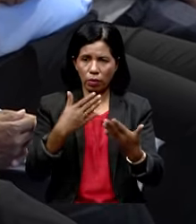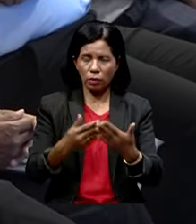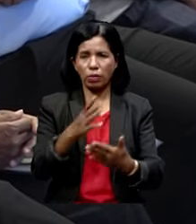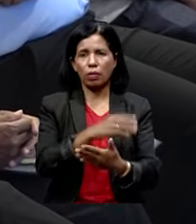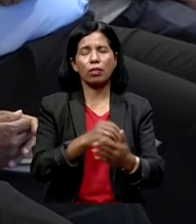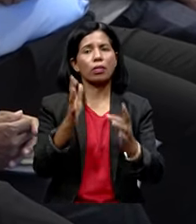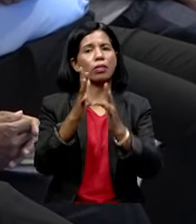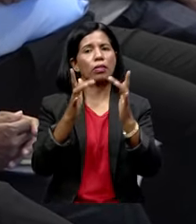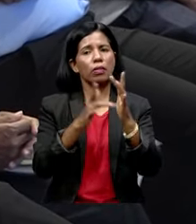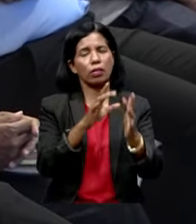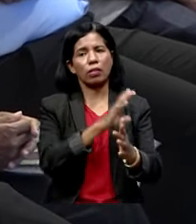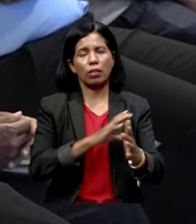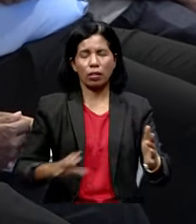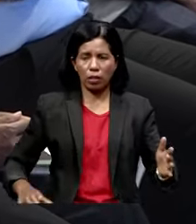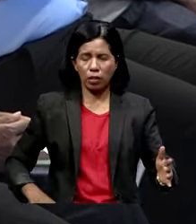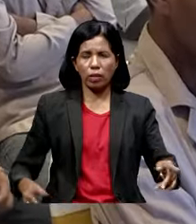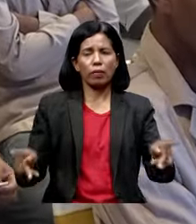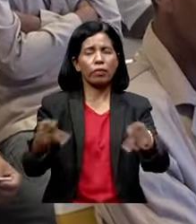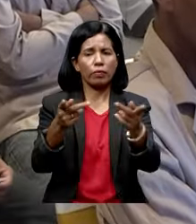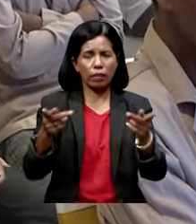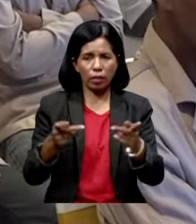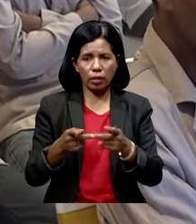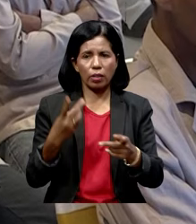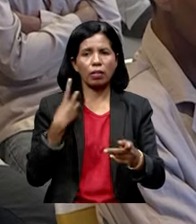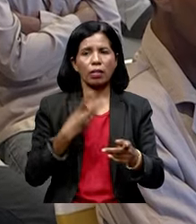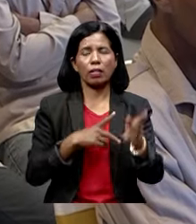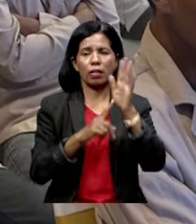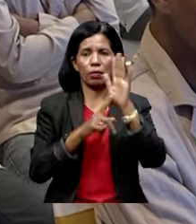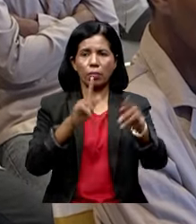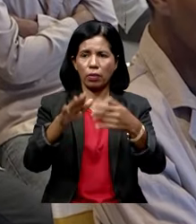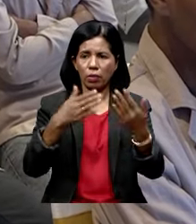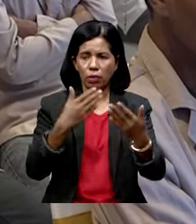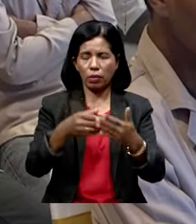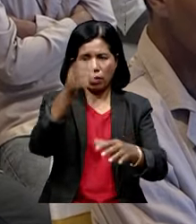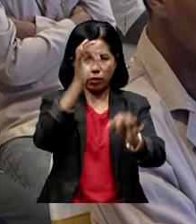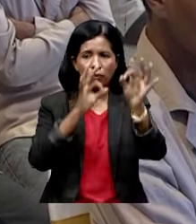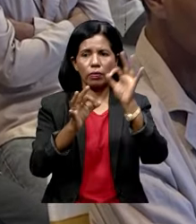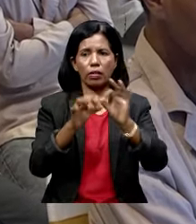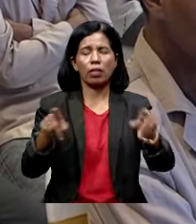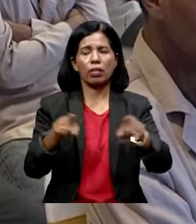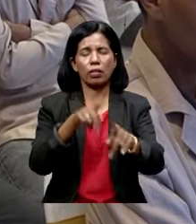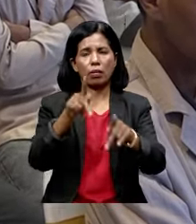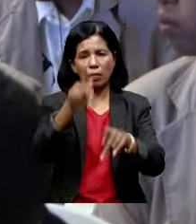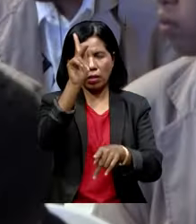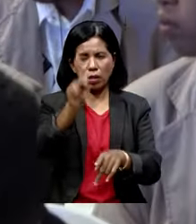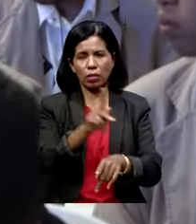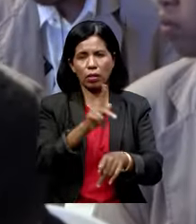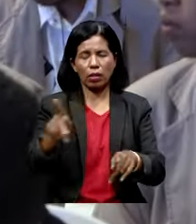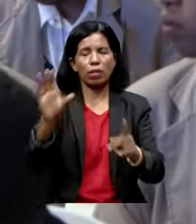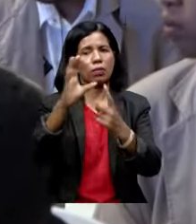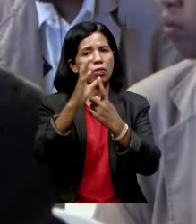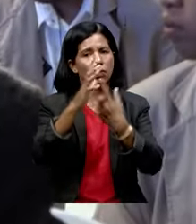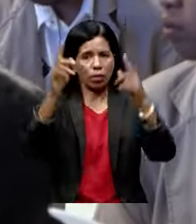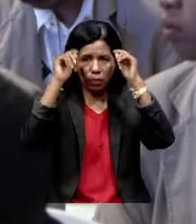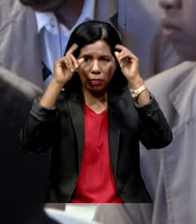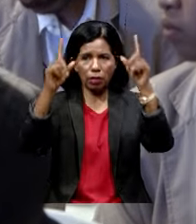Cristo, tamo Cristo maxai fati in sadere, nomos inspira serani sira lorfier hanesa ima católica sa cultura timor-lestenian.